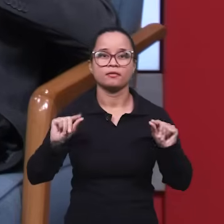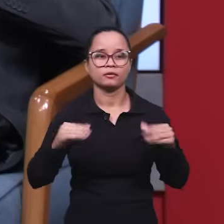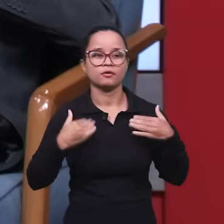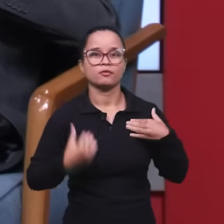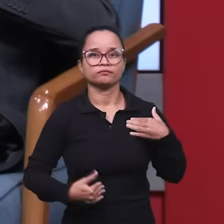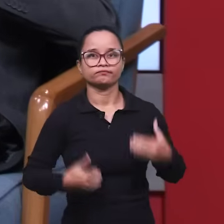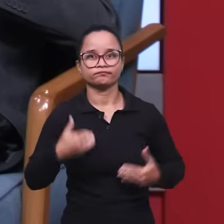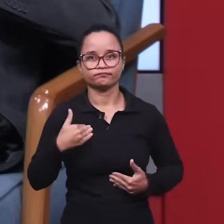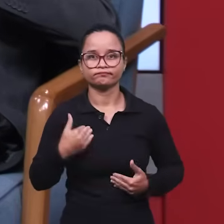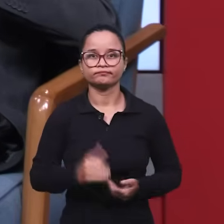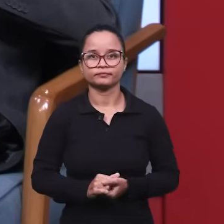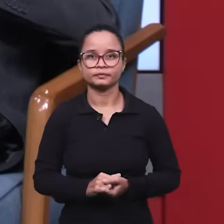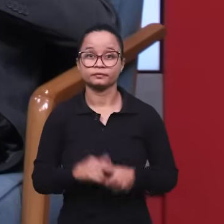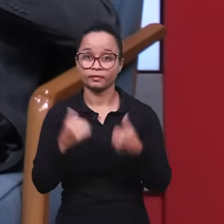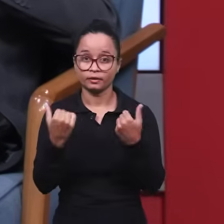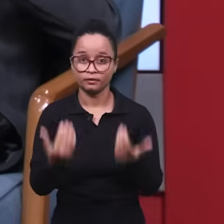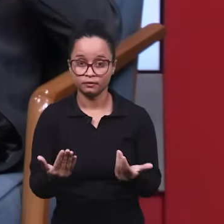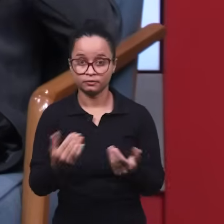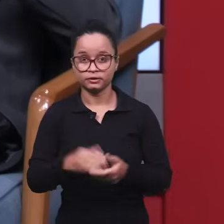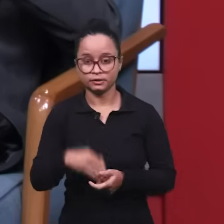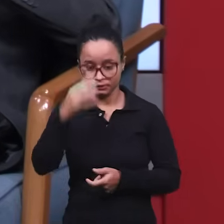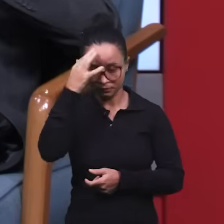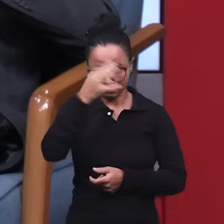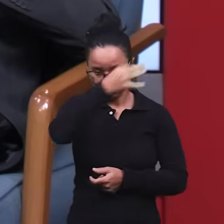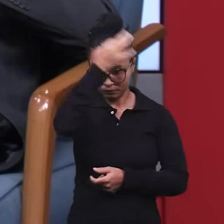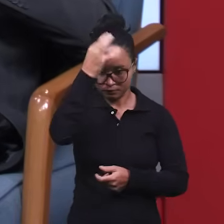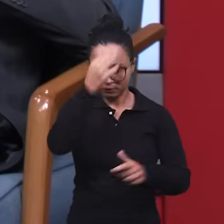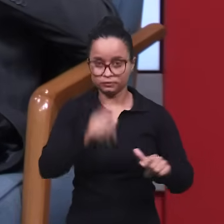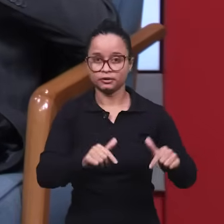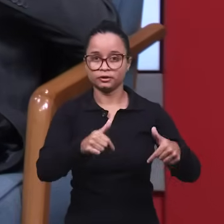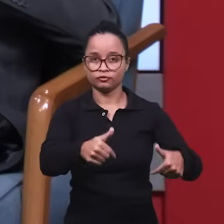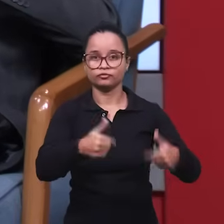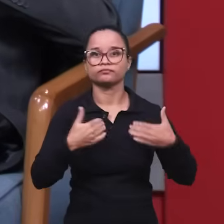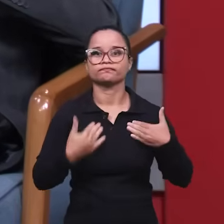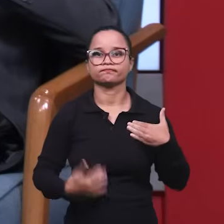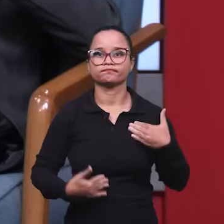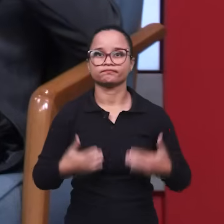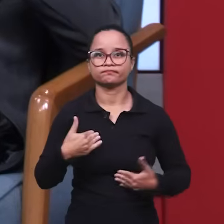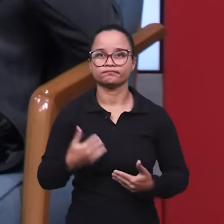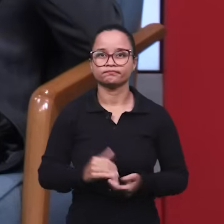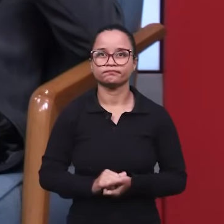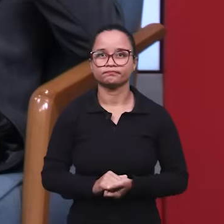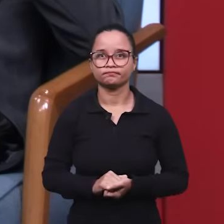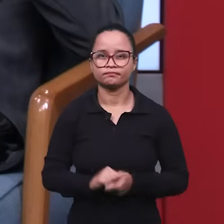É corpo. Então, o Espírito vai agir no corpo.